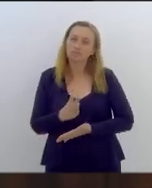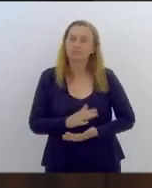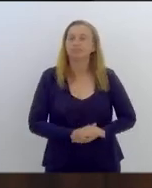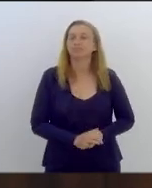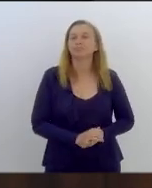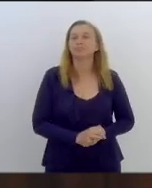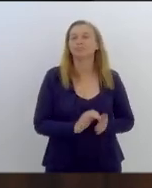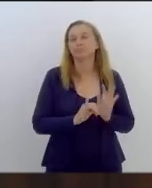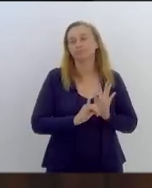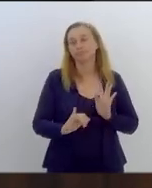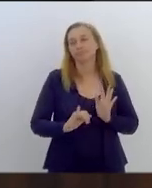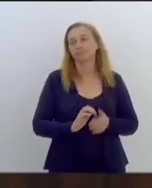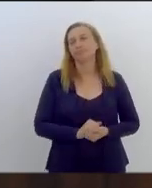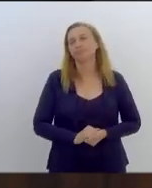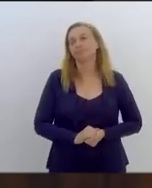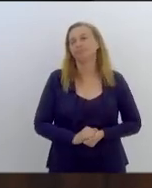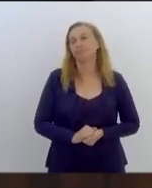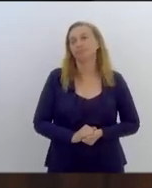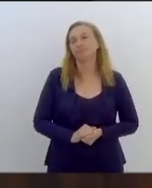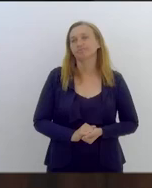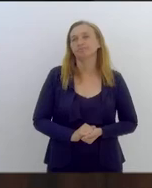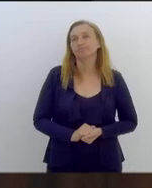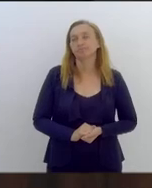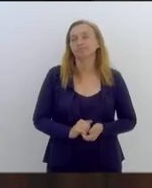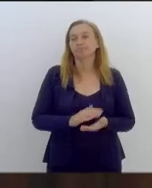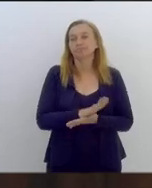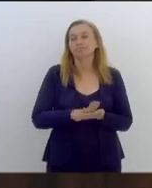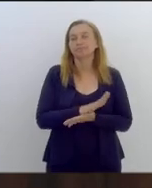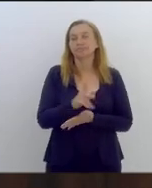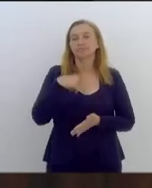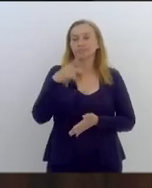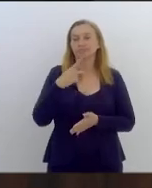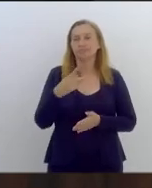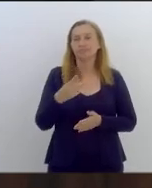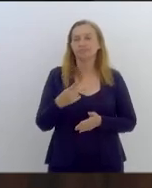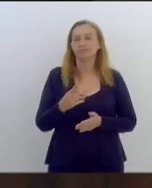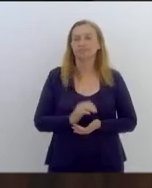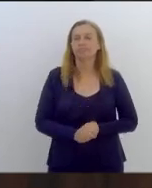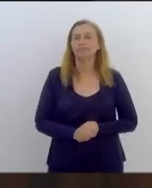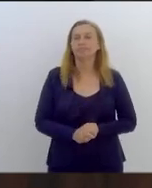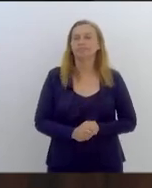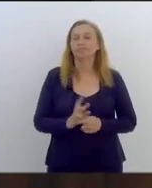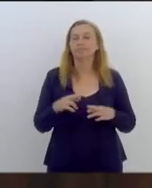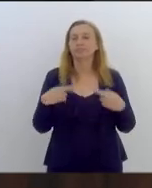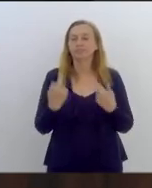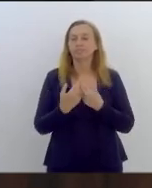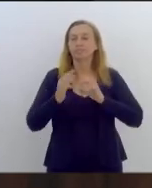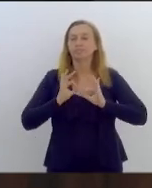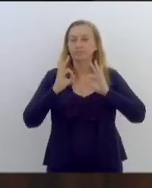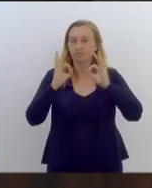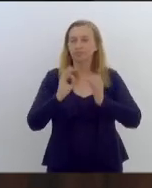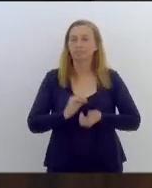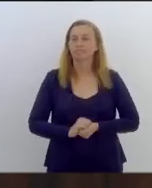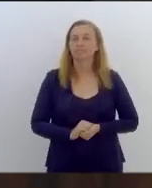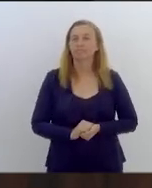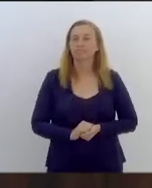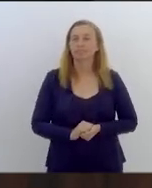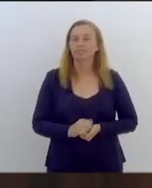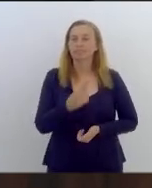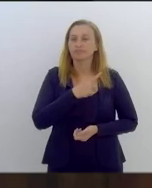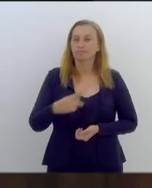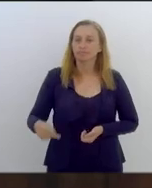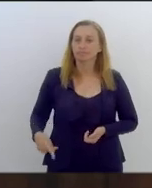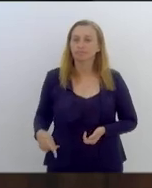estão, aprovado, vai à promulgação. Nada mais a tratar na sessão ordinária.